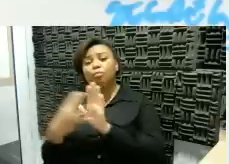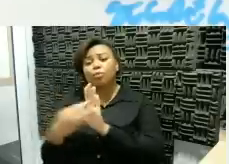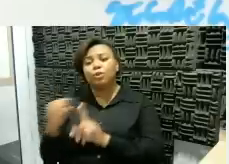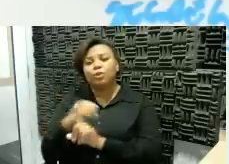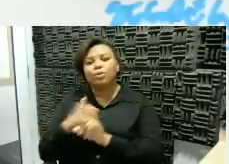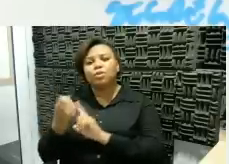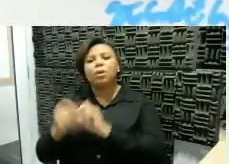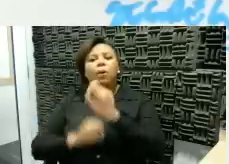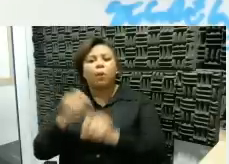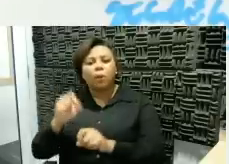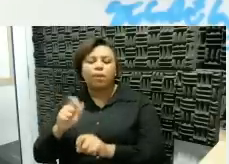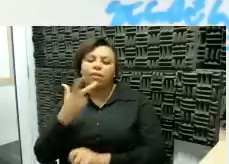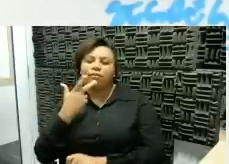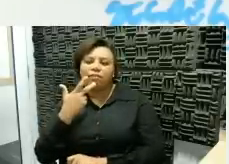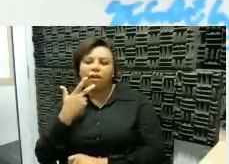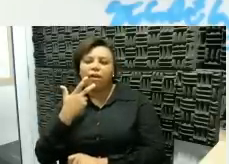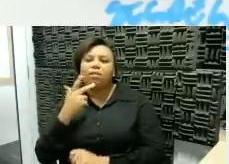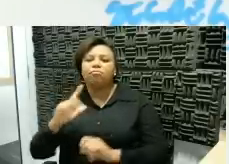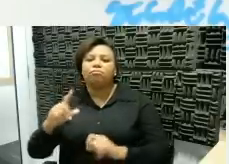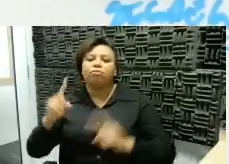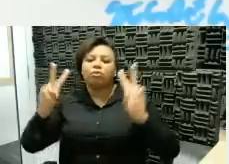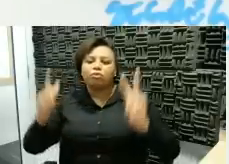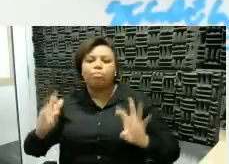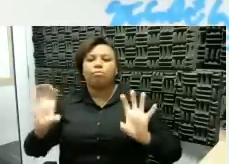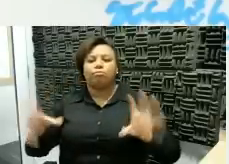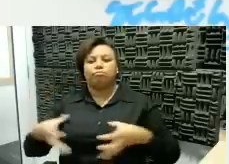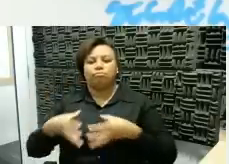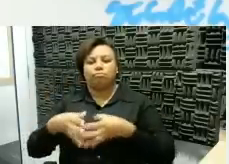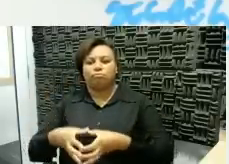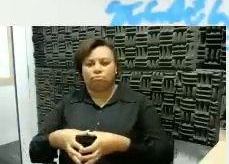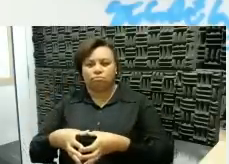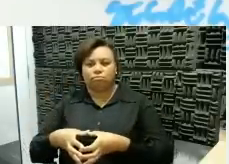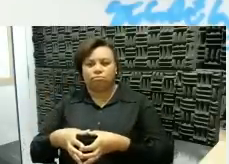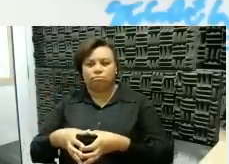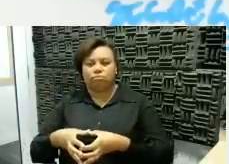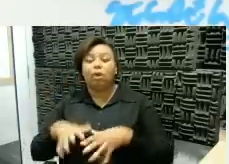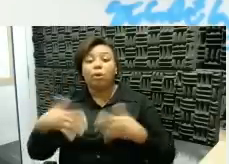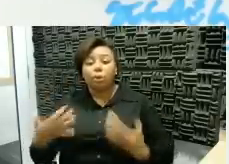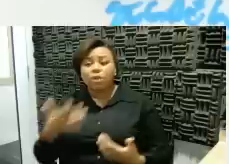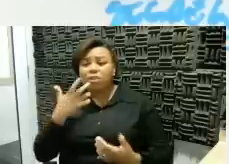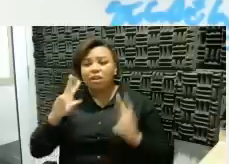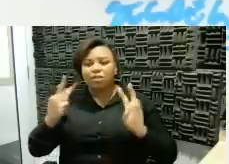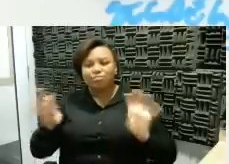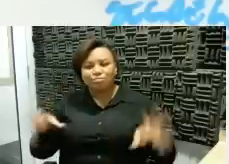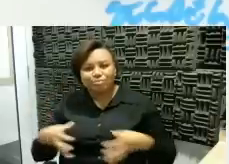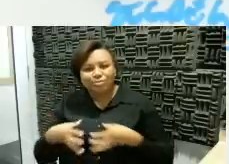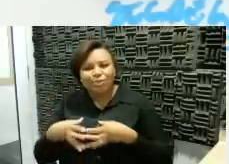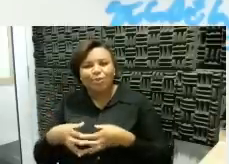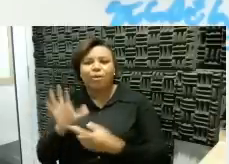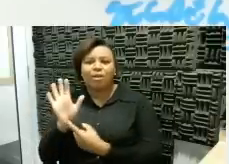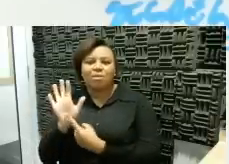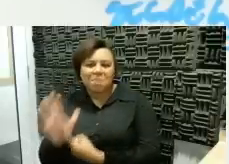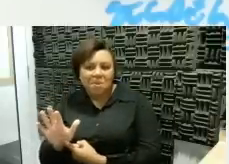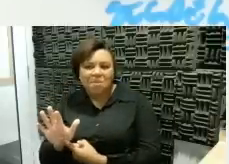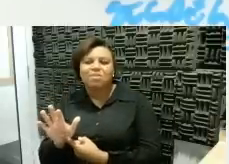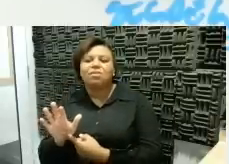pro coletivo ao trazer pro coletivo ele mostra obviamente tá aqui escrito mostra